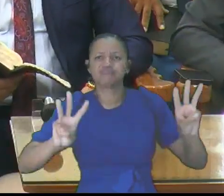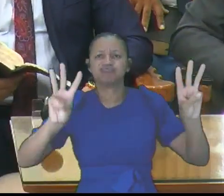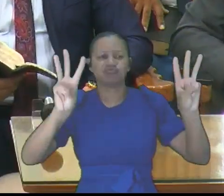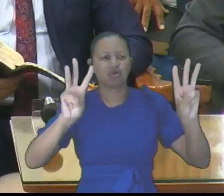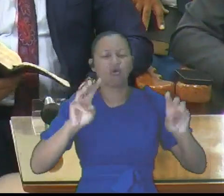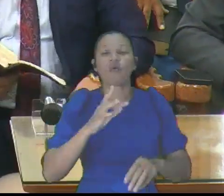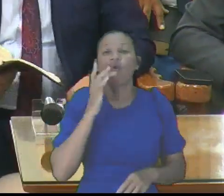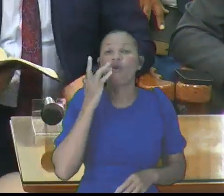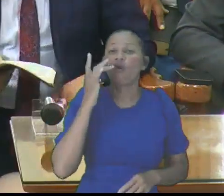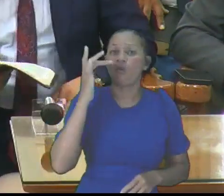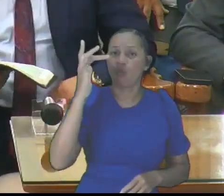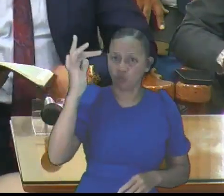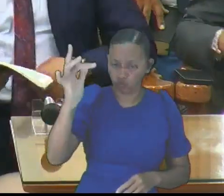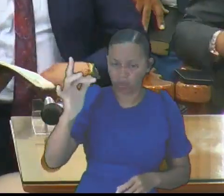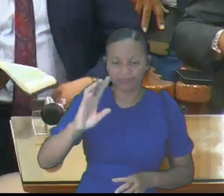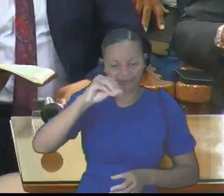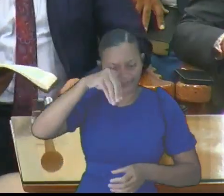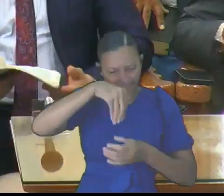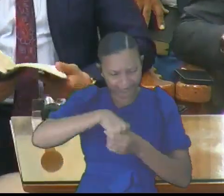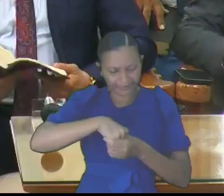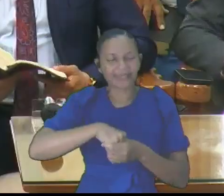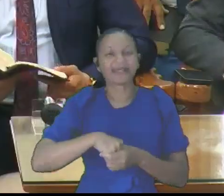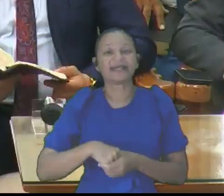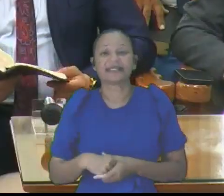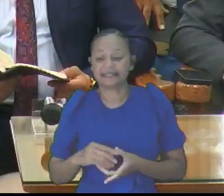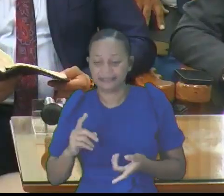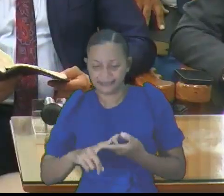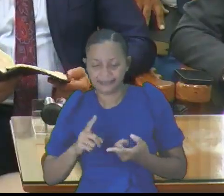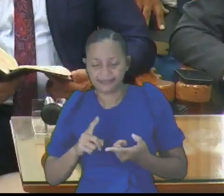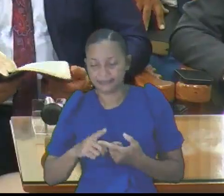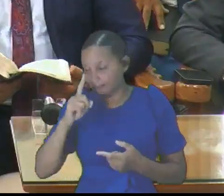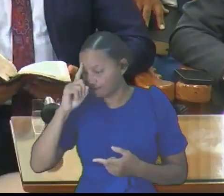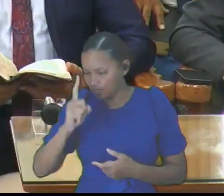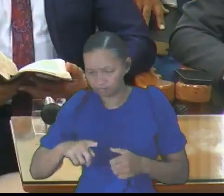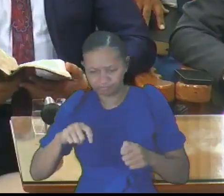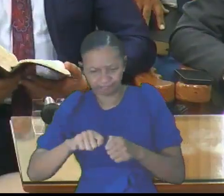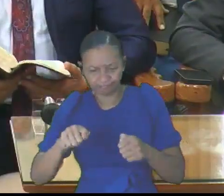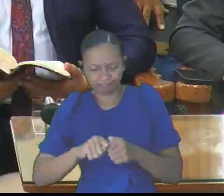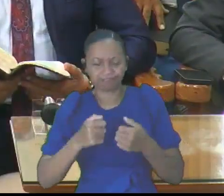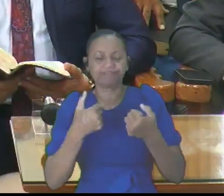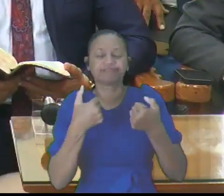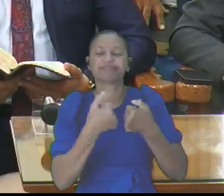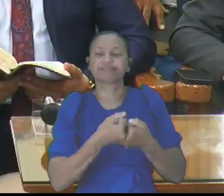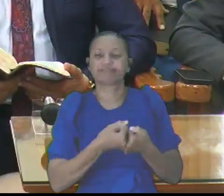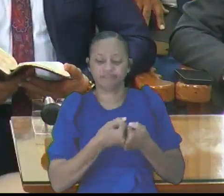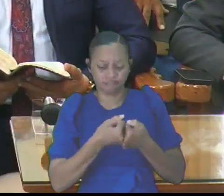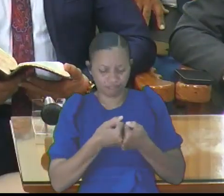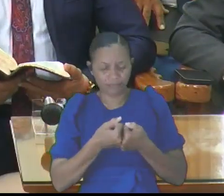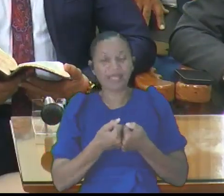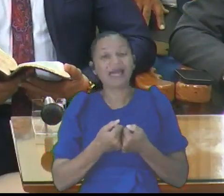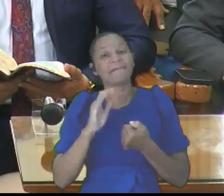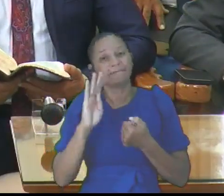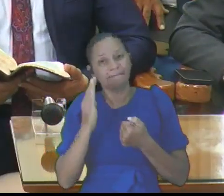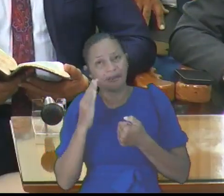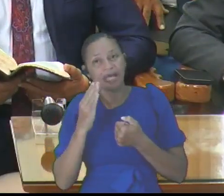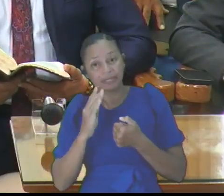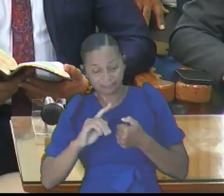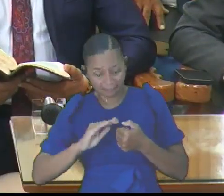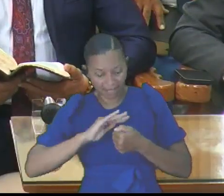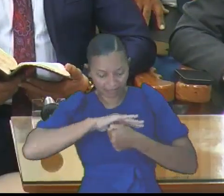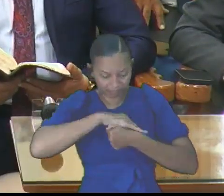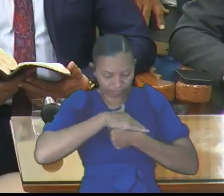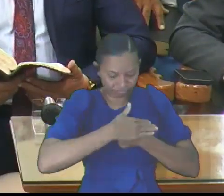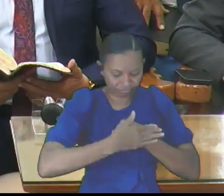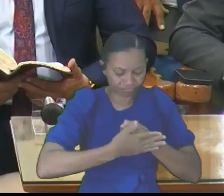ouro. Dentro mandou fazer a arca da aliança. A arca da aliança era toda de madeira e revestida de